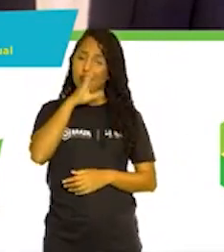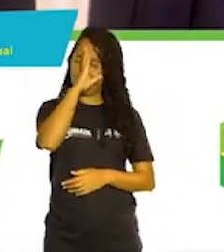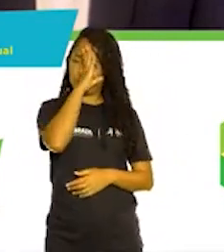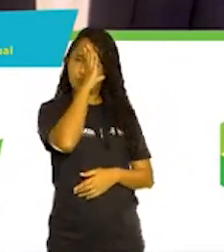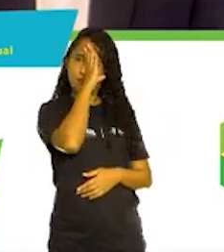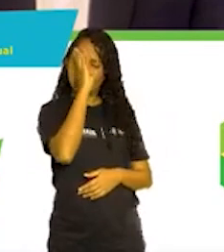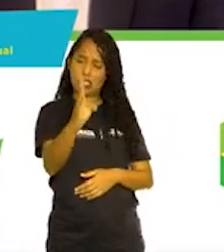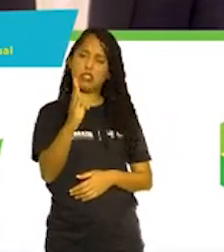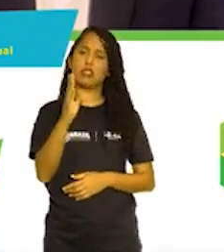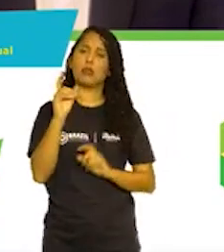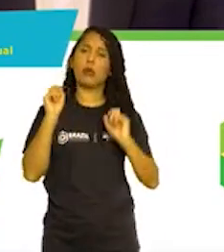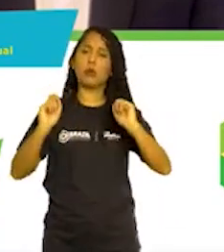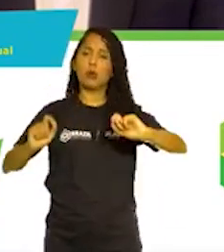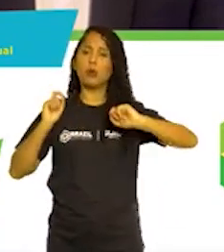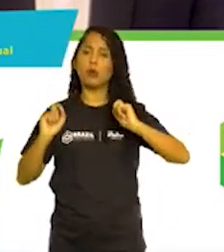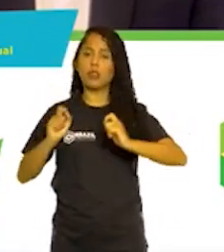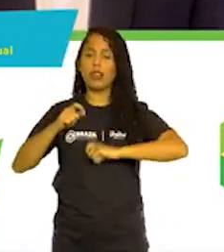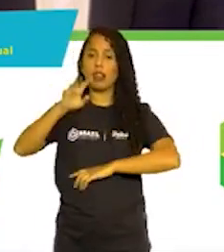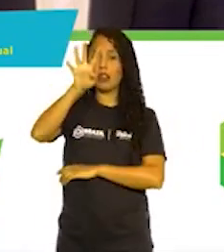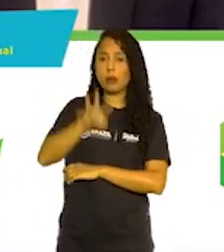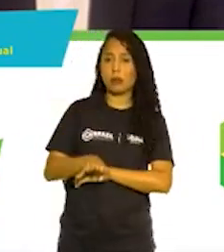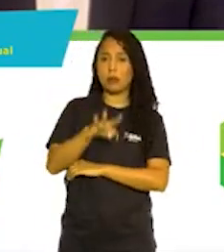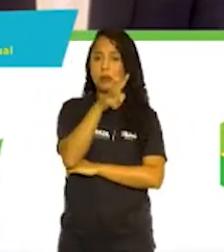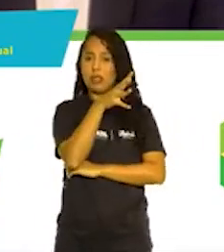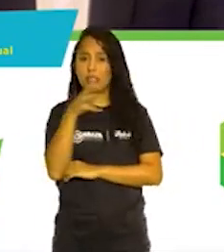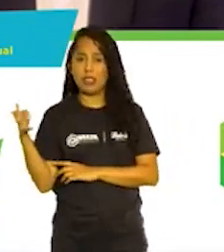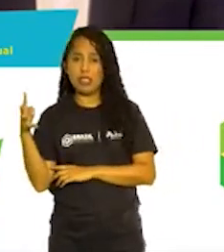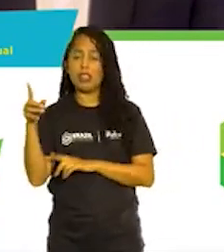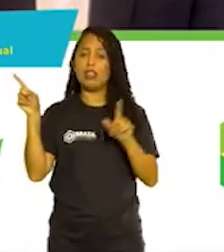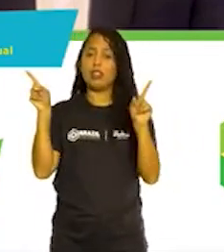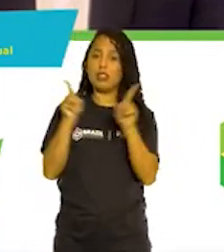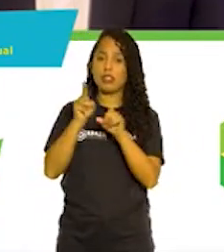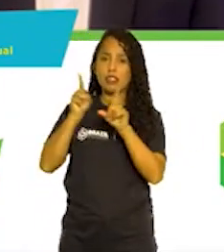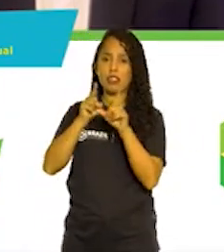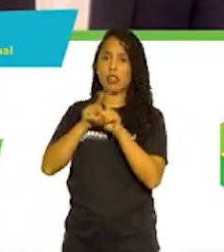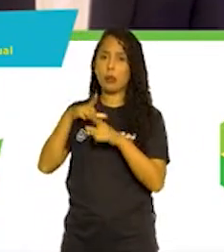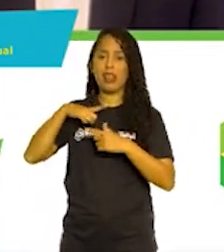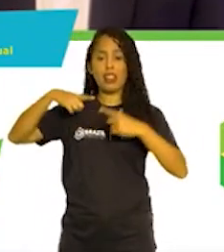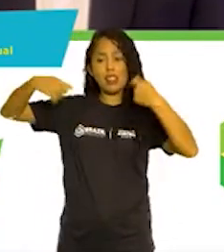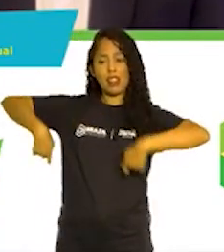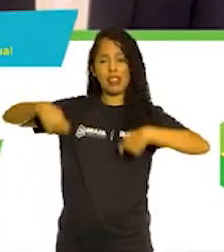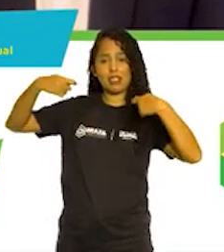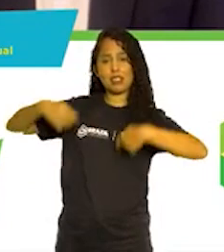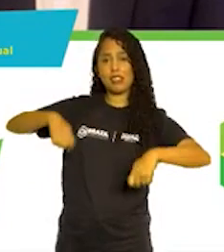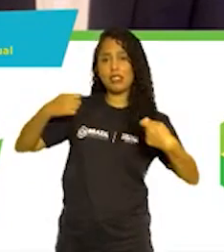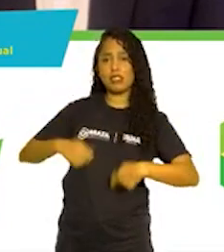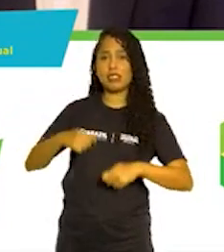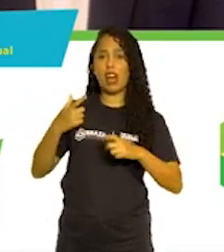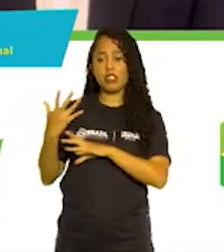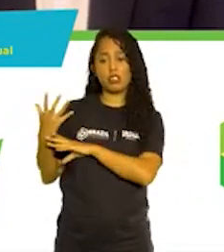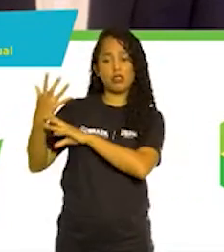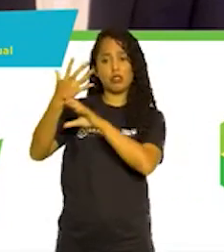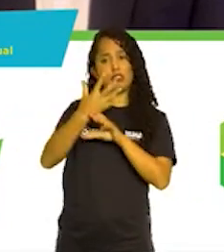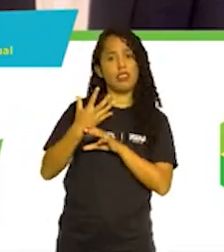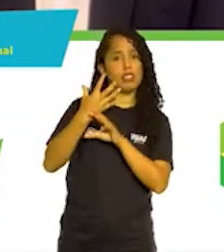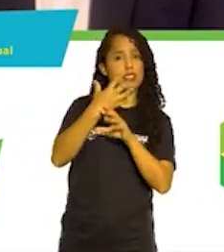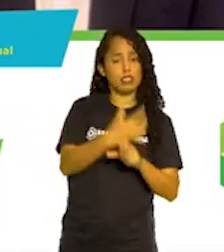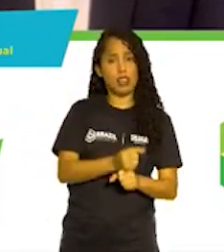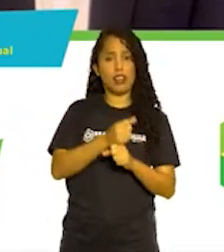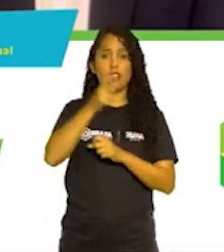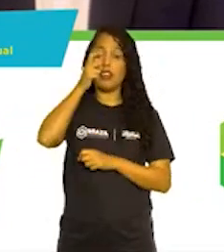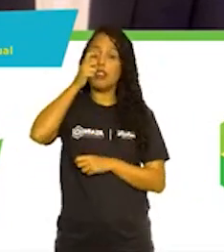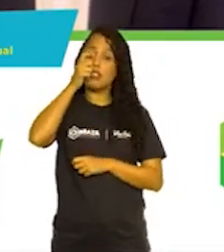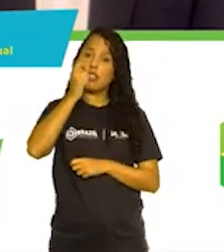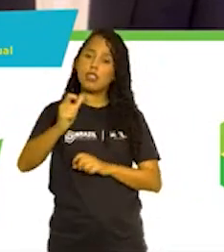sobretudo, a planilhas estanques, né, a necessidades de fechar cálculos e interesses